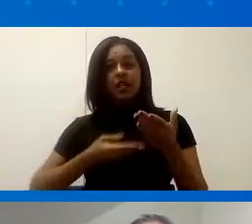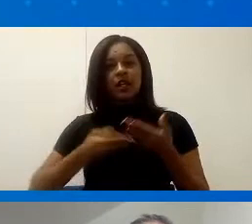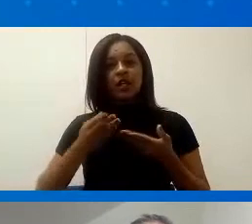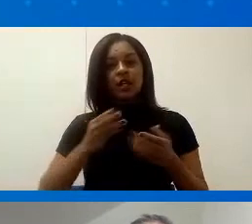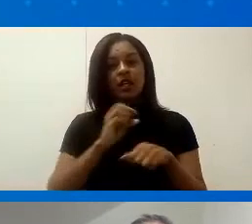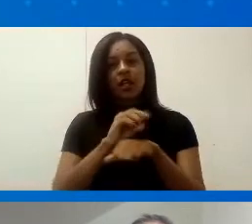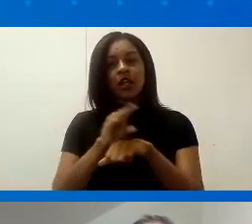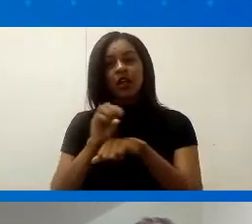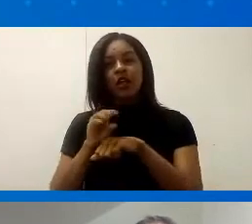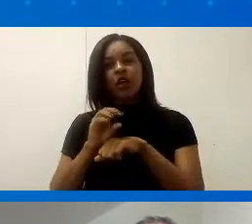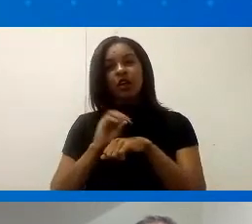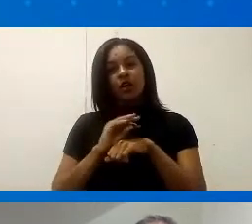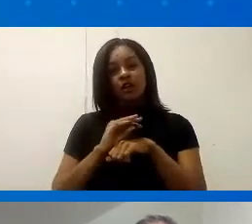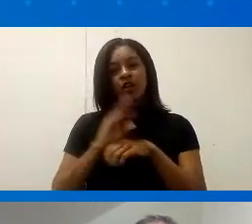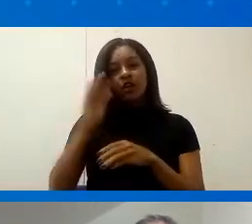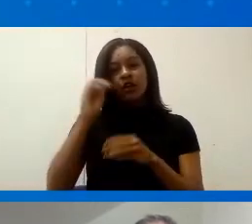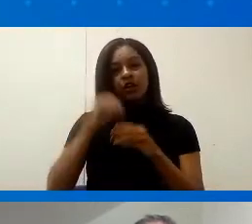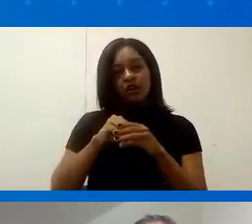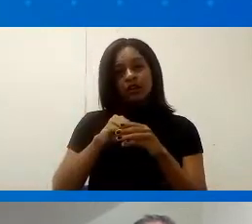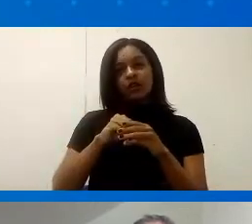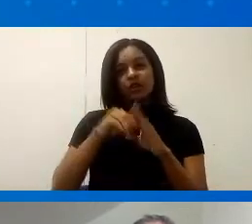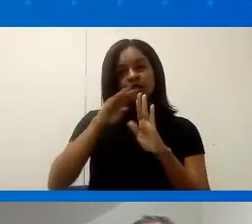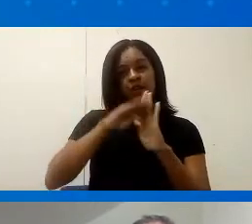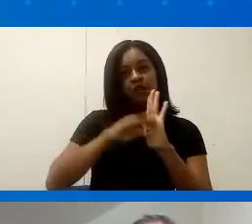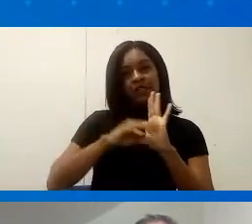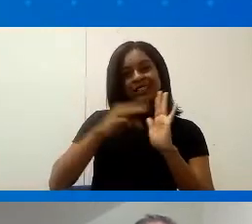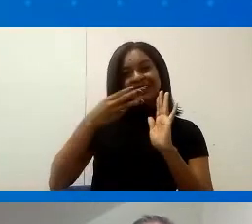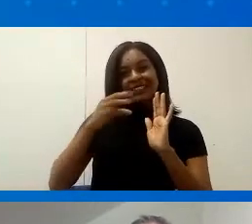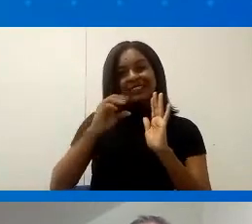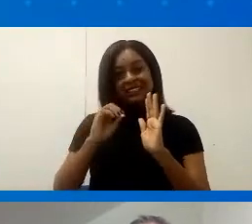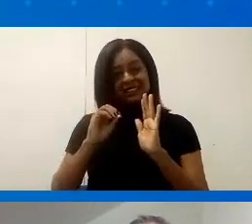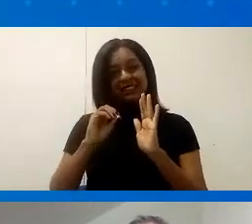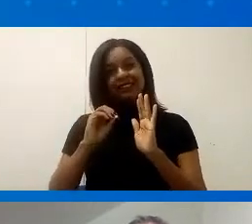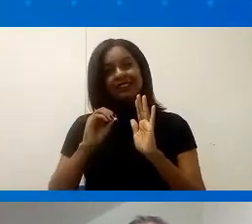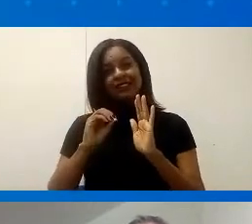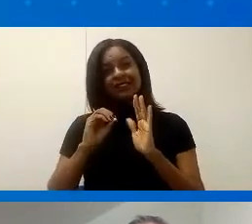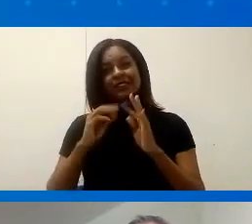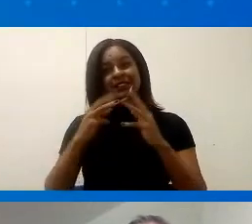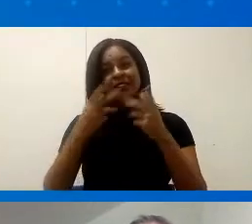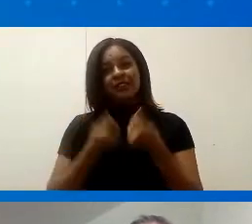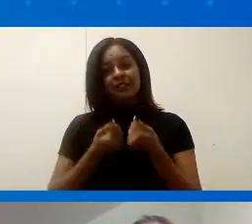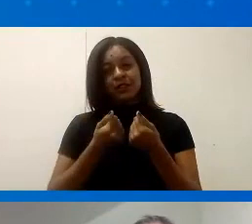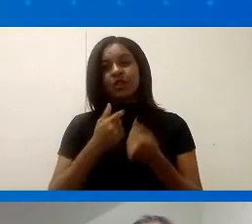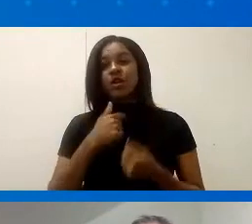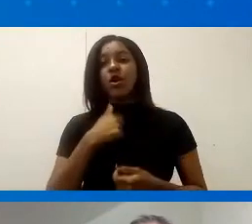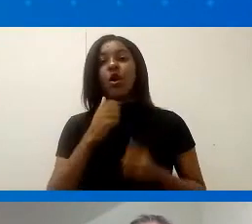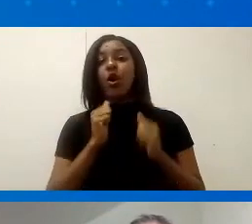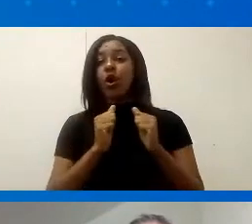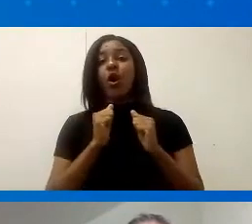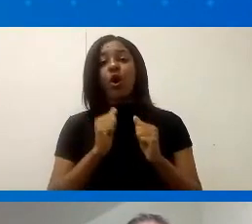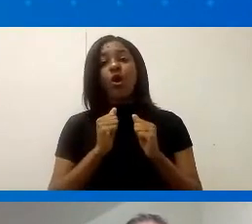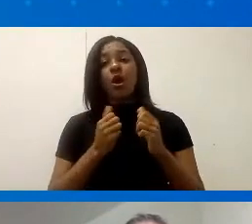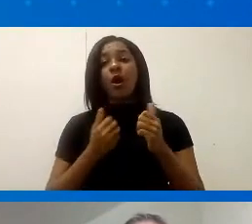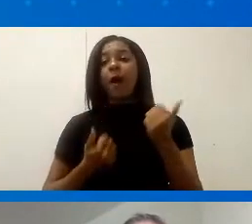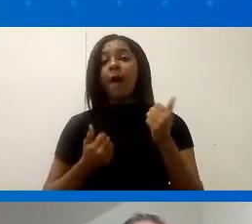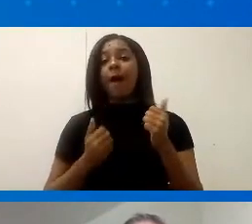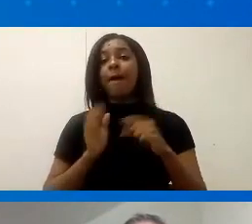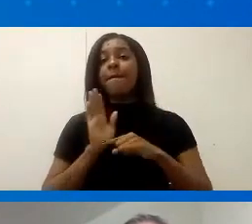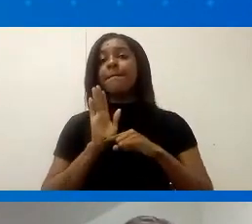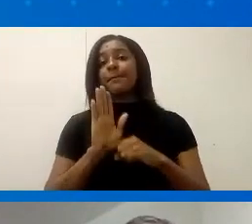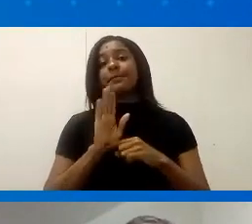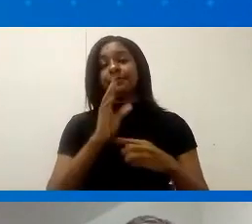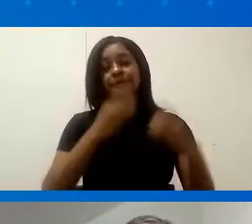IES dentro de um limite de 40% da carga horária Total Ok o que eu posso contribuir nessa discussão é o seguinte